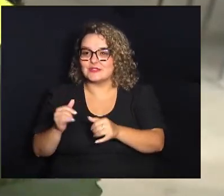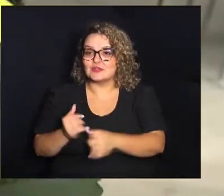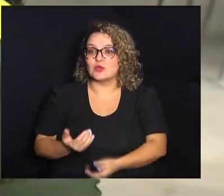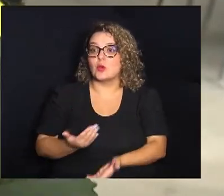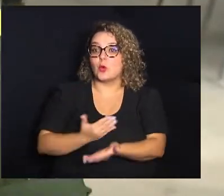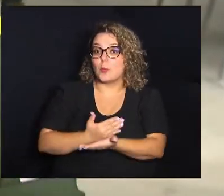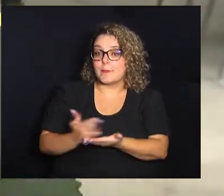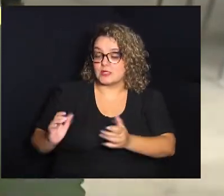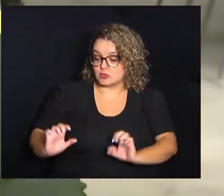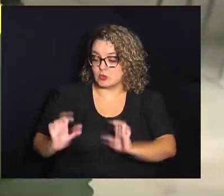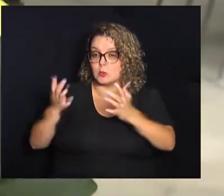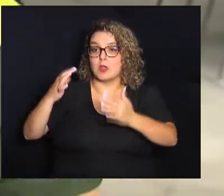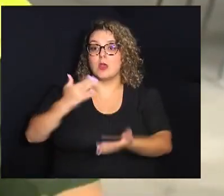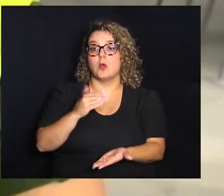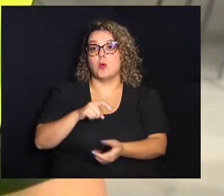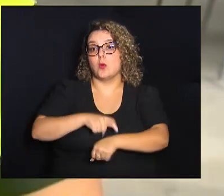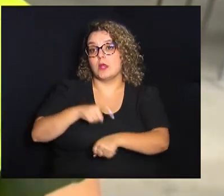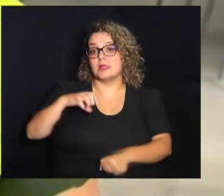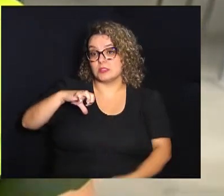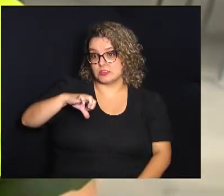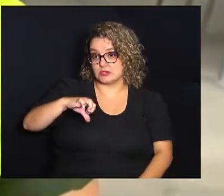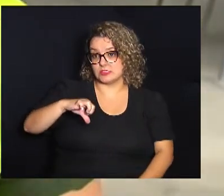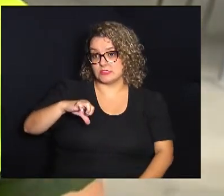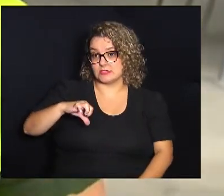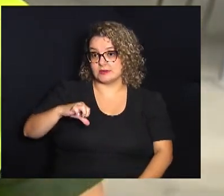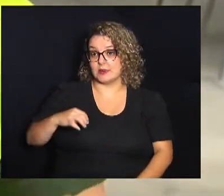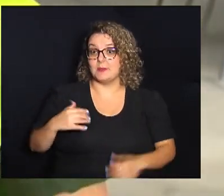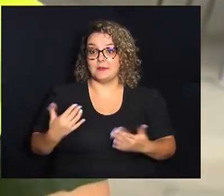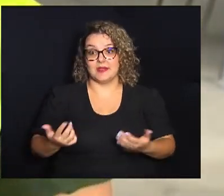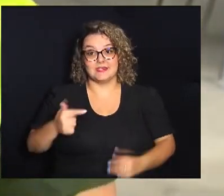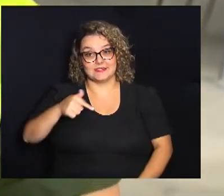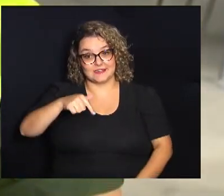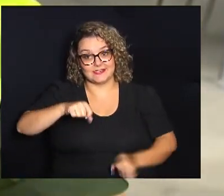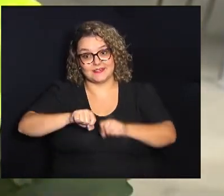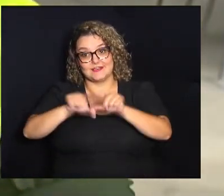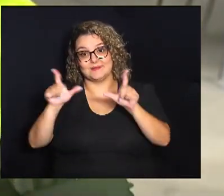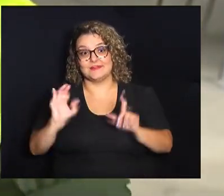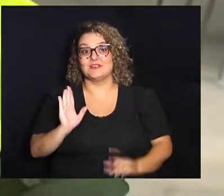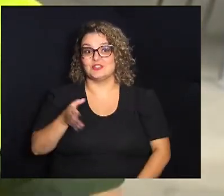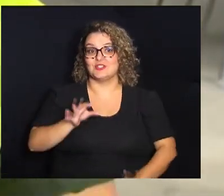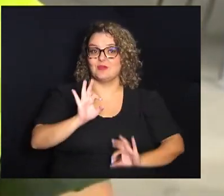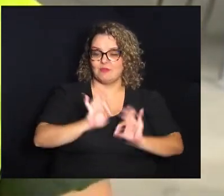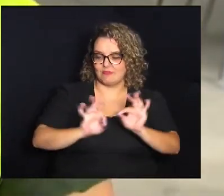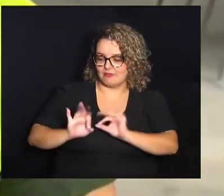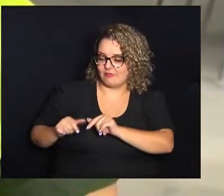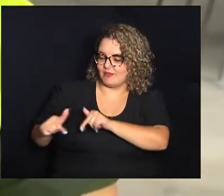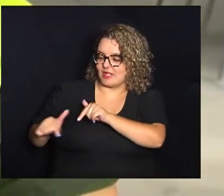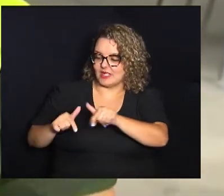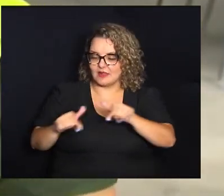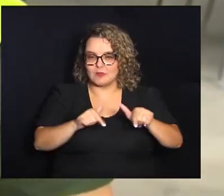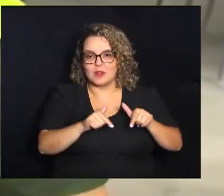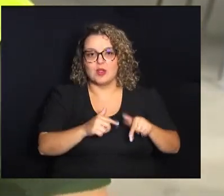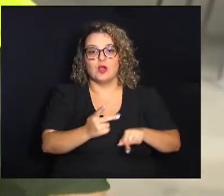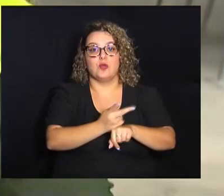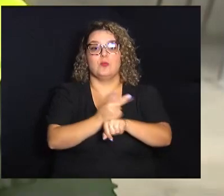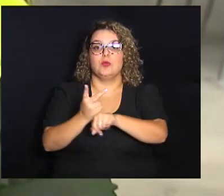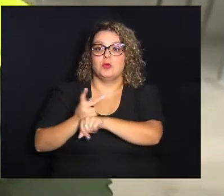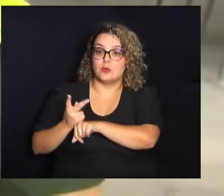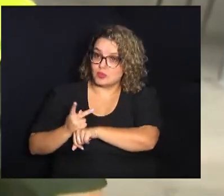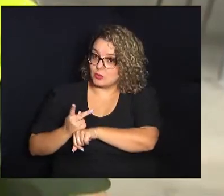com atendimento às 9, mas desde as 7 horas da manhã nós já tínhamos trabalhadores aqui buscando as